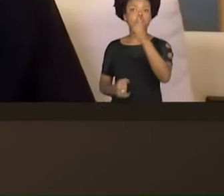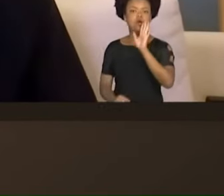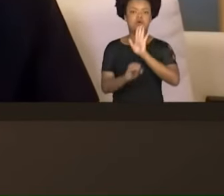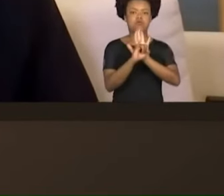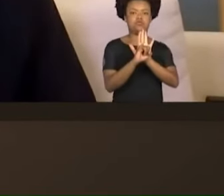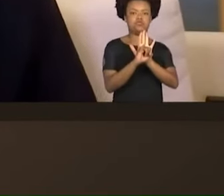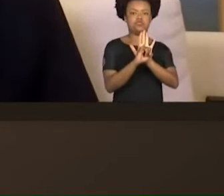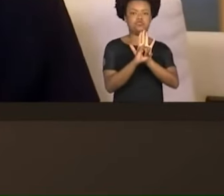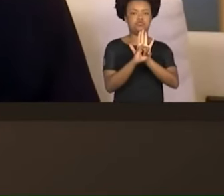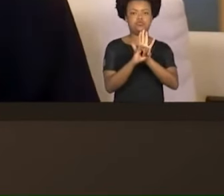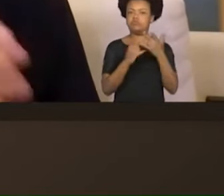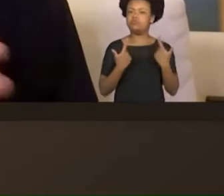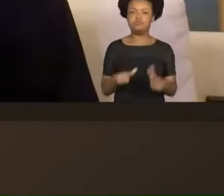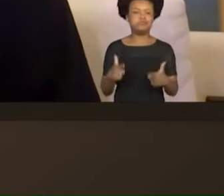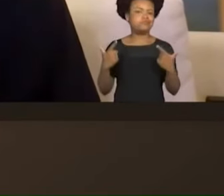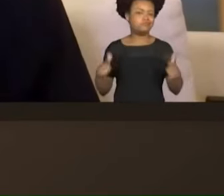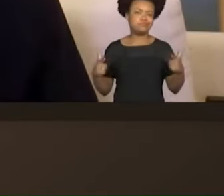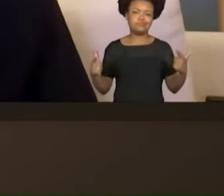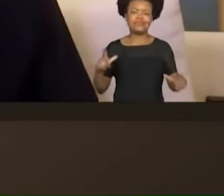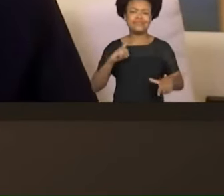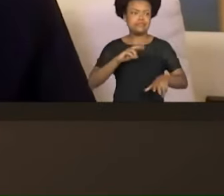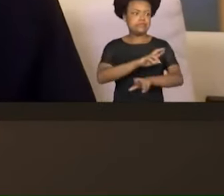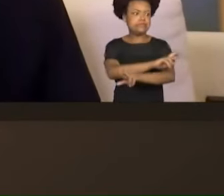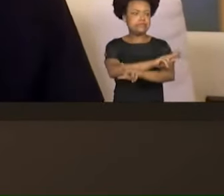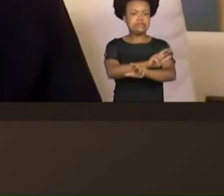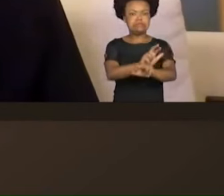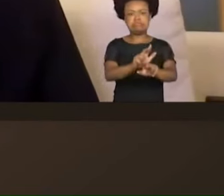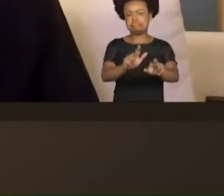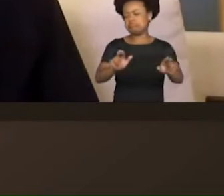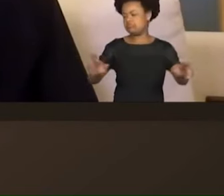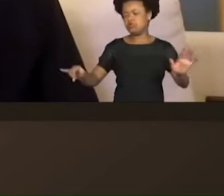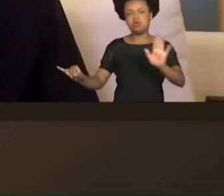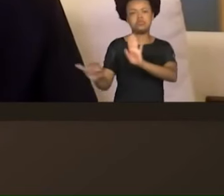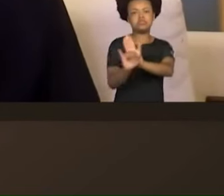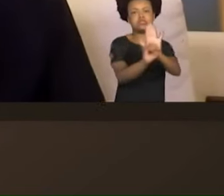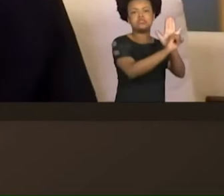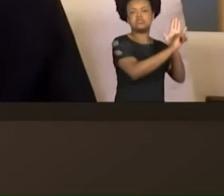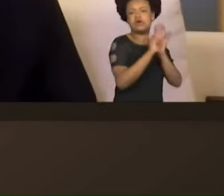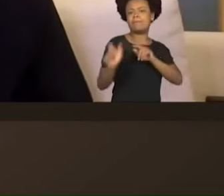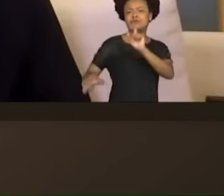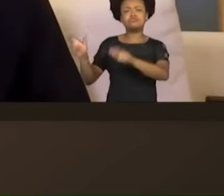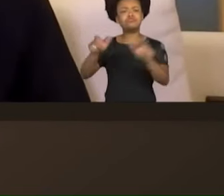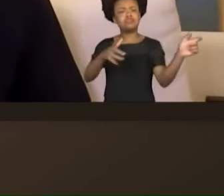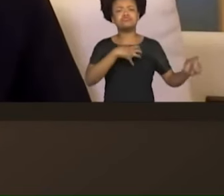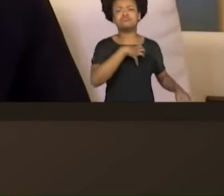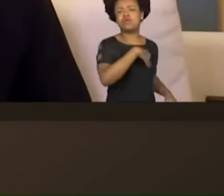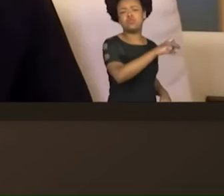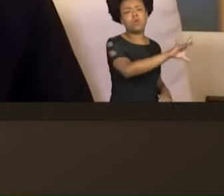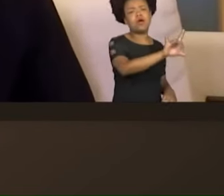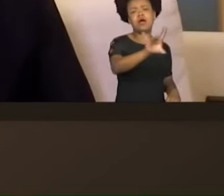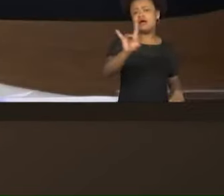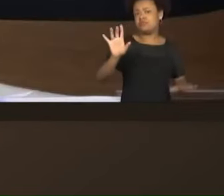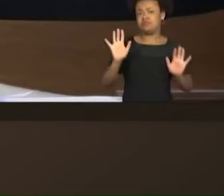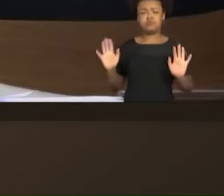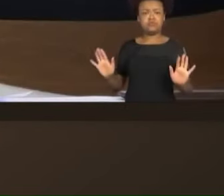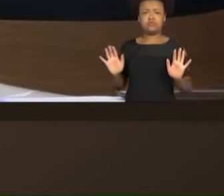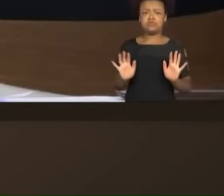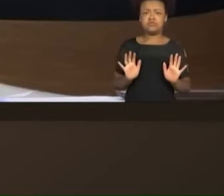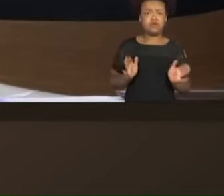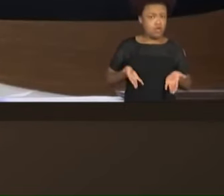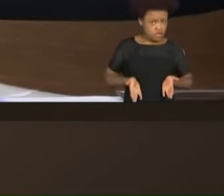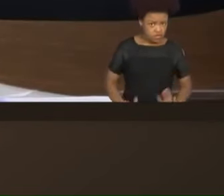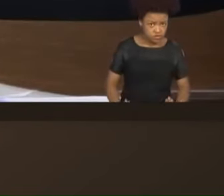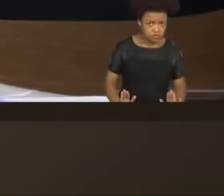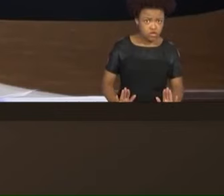estão usando. Existem vários tipos de pessoas que entendem a identidade como um elemento central da existência humana. E algumas